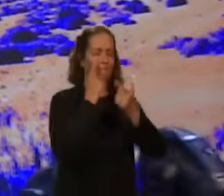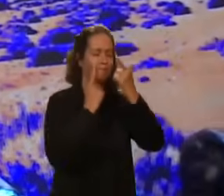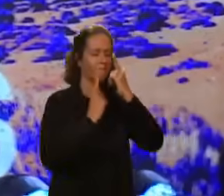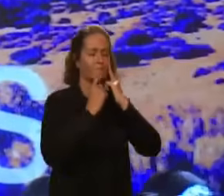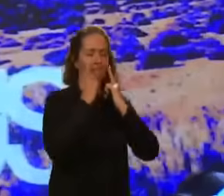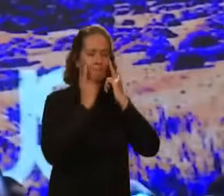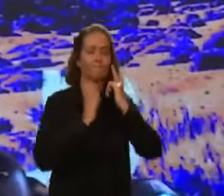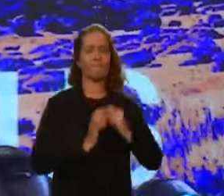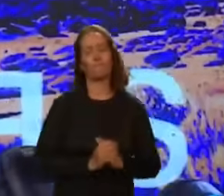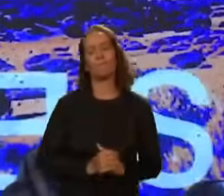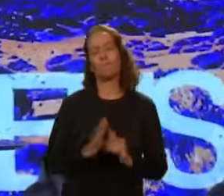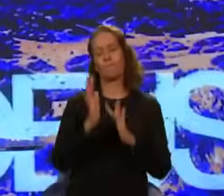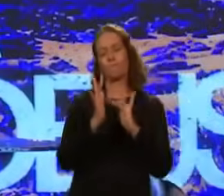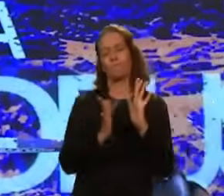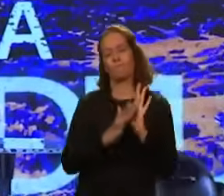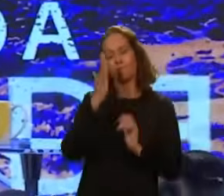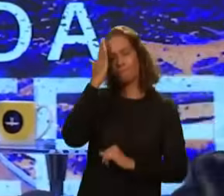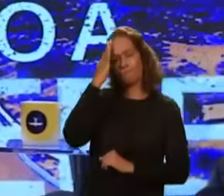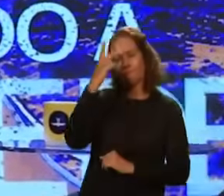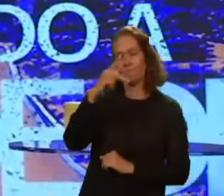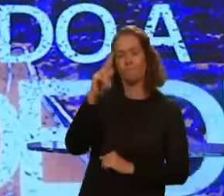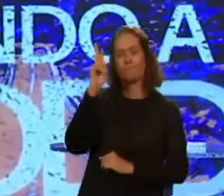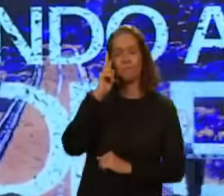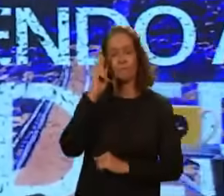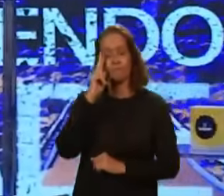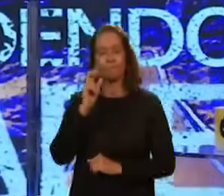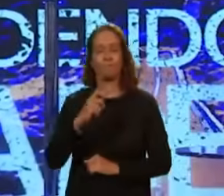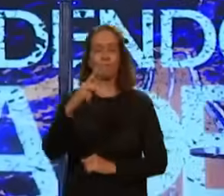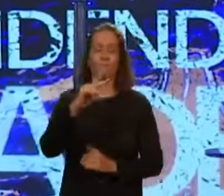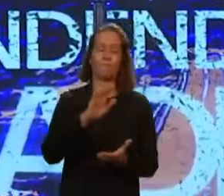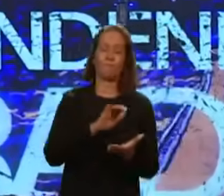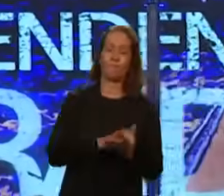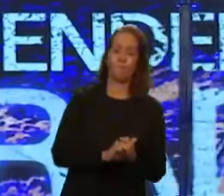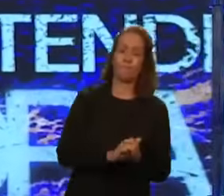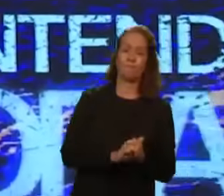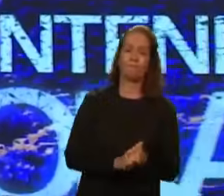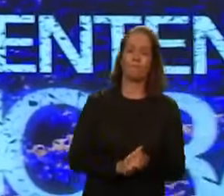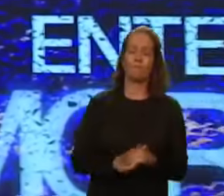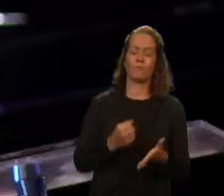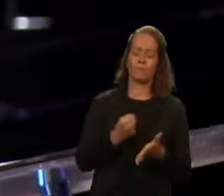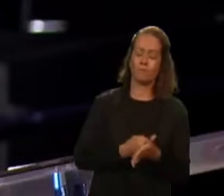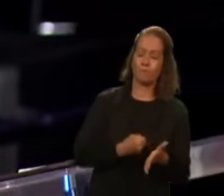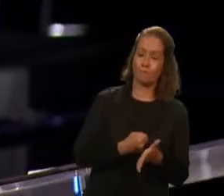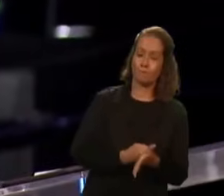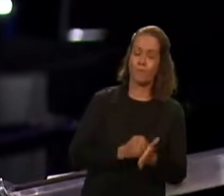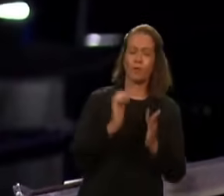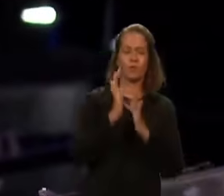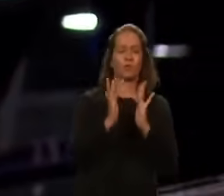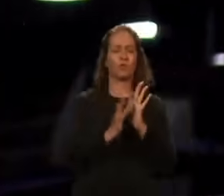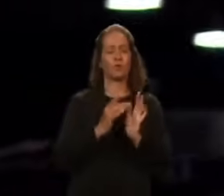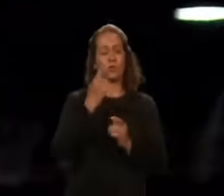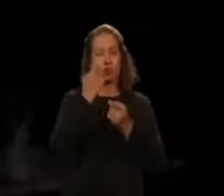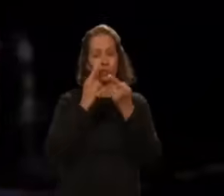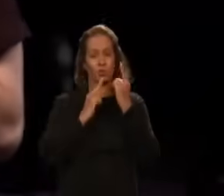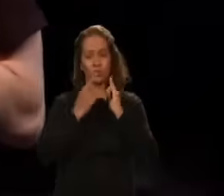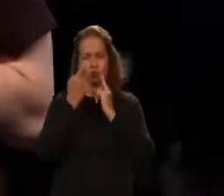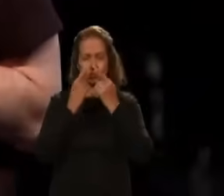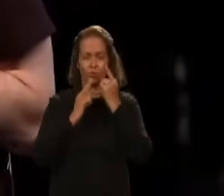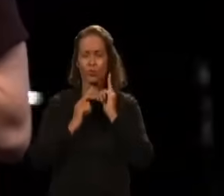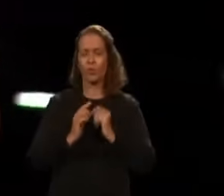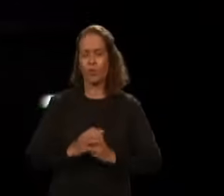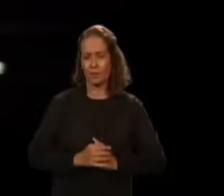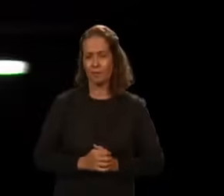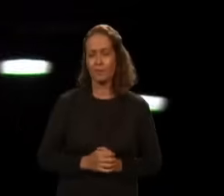Jesus olha para a sua história, para o seu casamento, para as suas lutas, suas doenças, e Ele chora. Ele tem